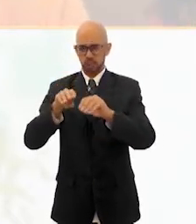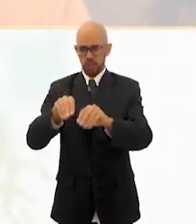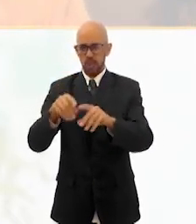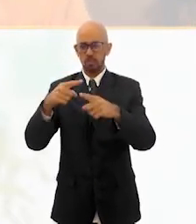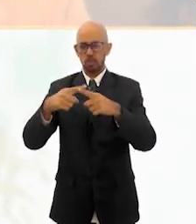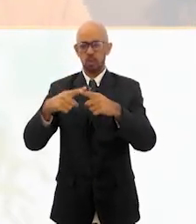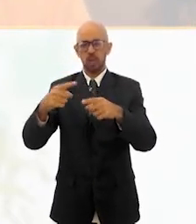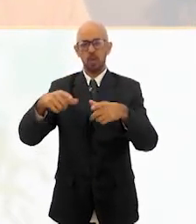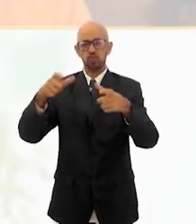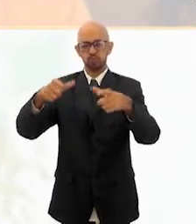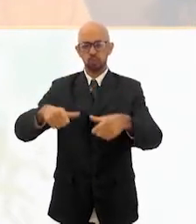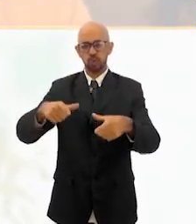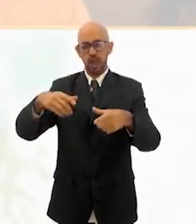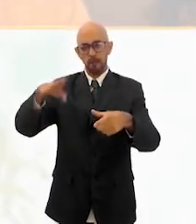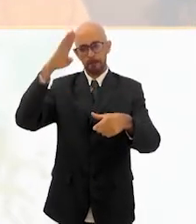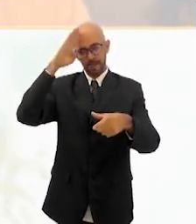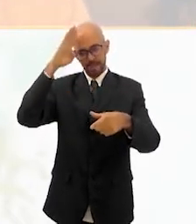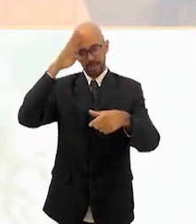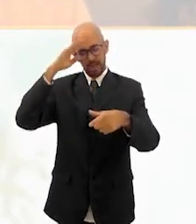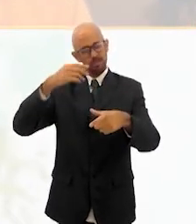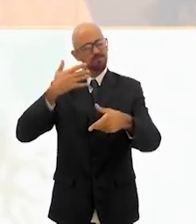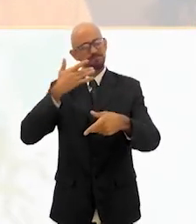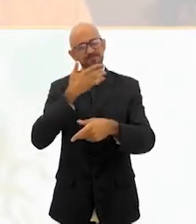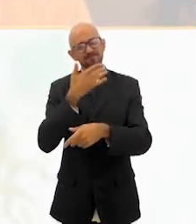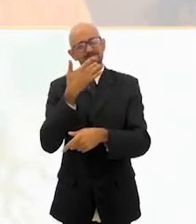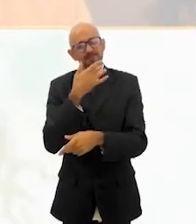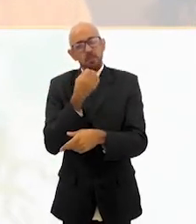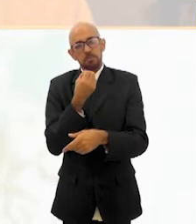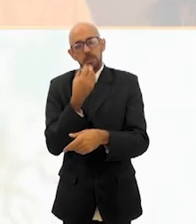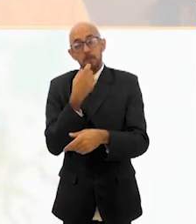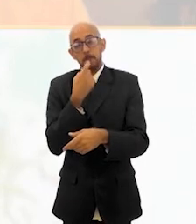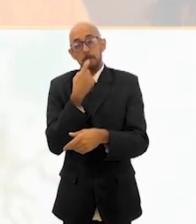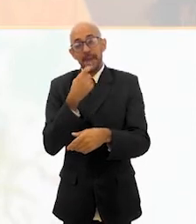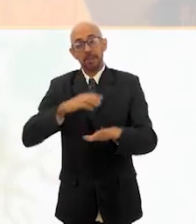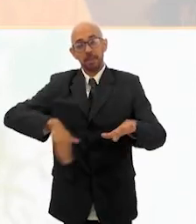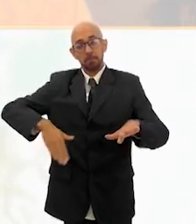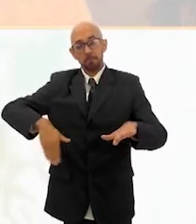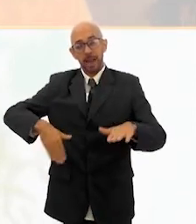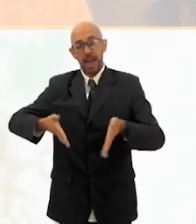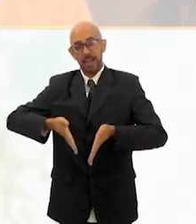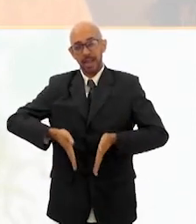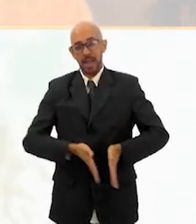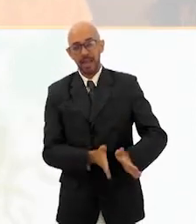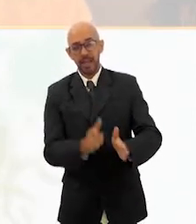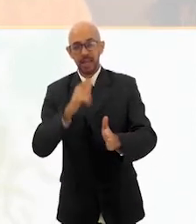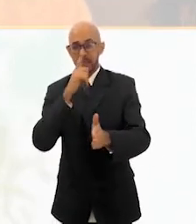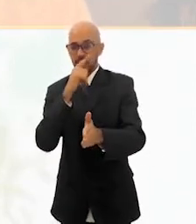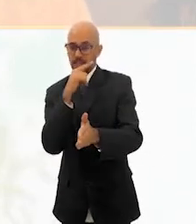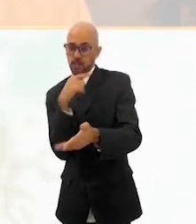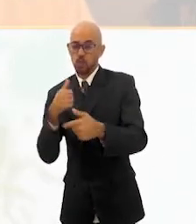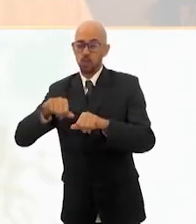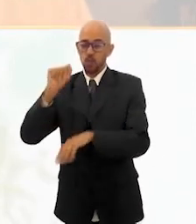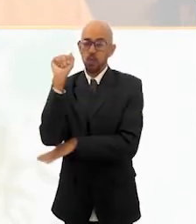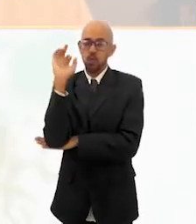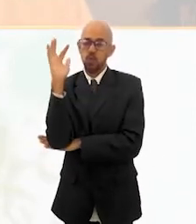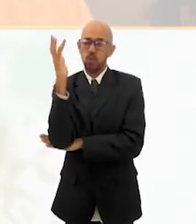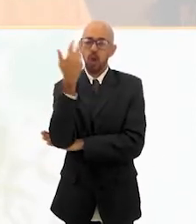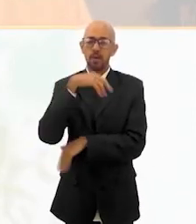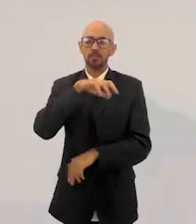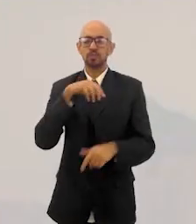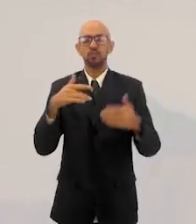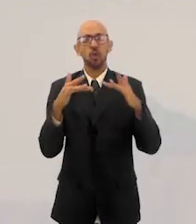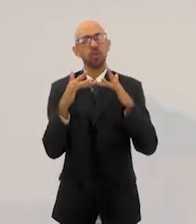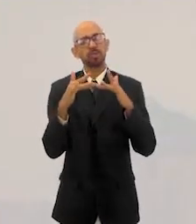era uma área militar. Então foi uma área deliciosa de crescer, beira de praia, tinha rio, mata, tive muito contato com